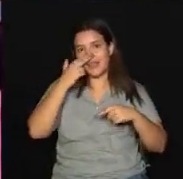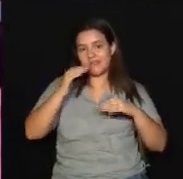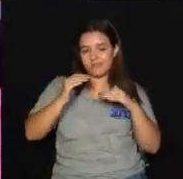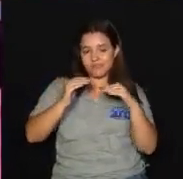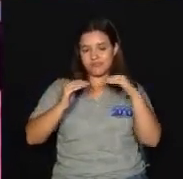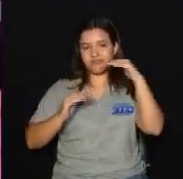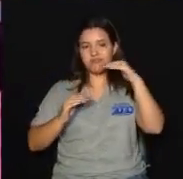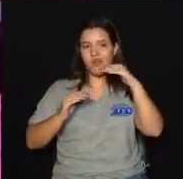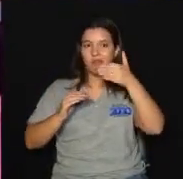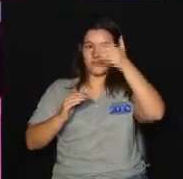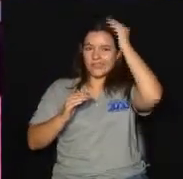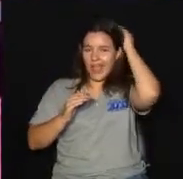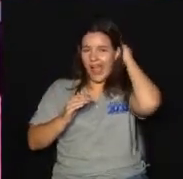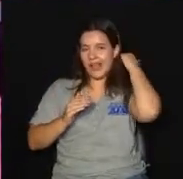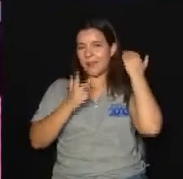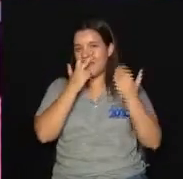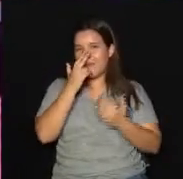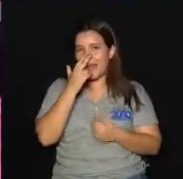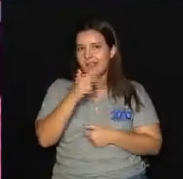ao olhar do eleitor,